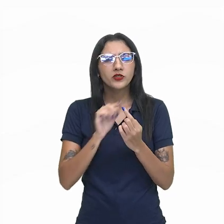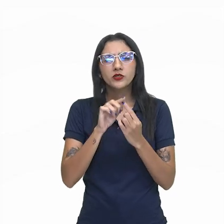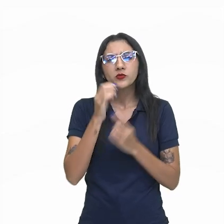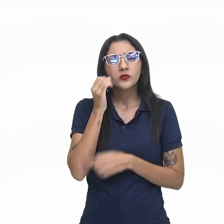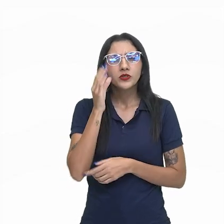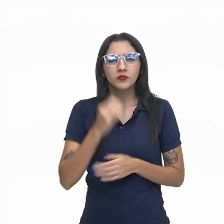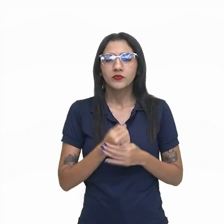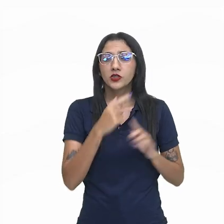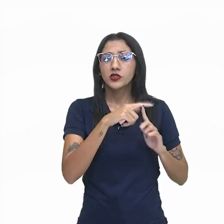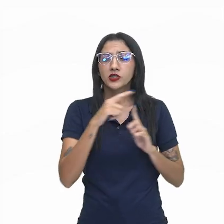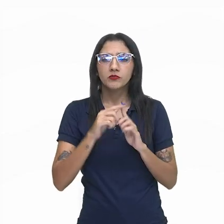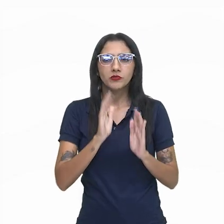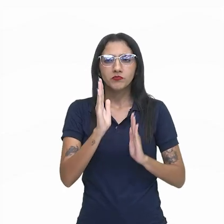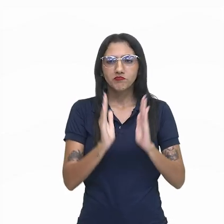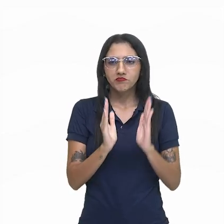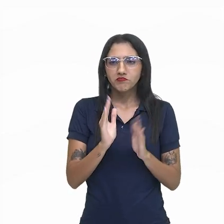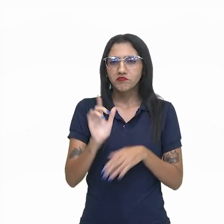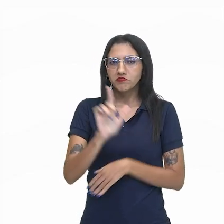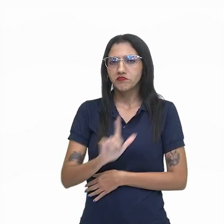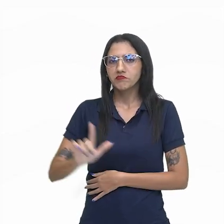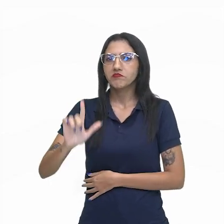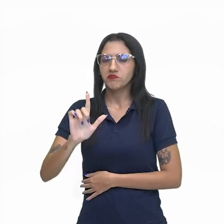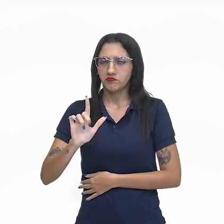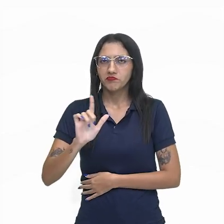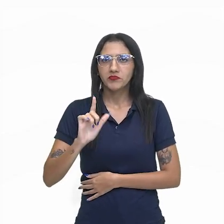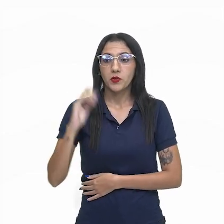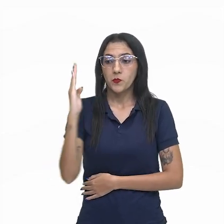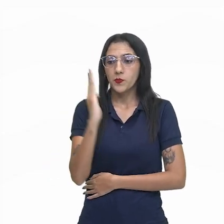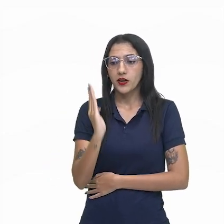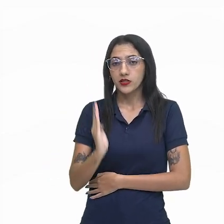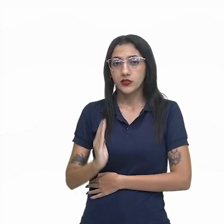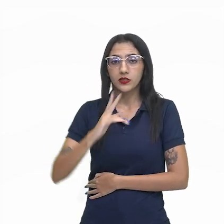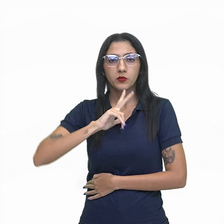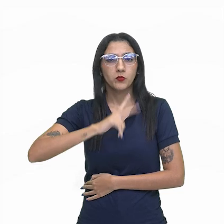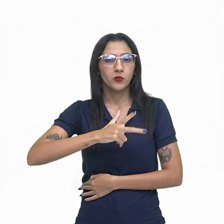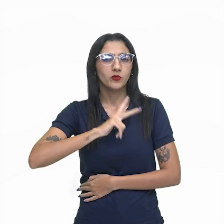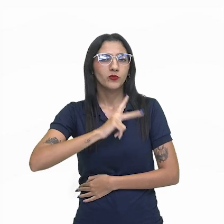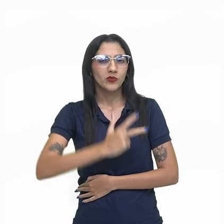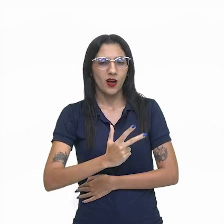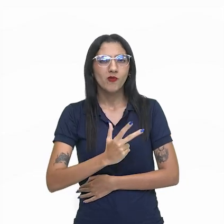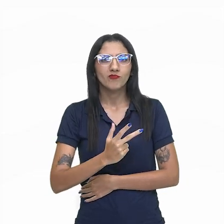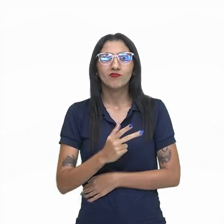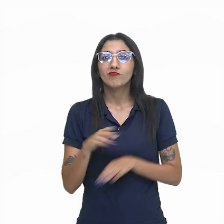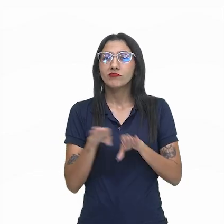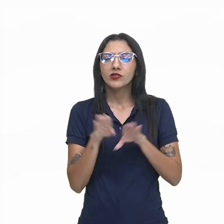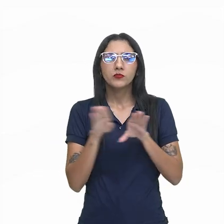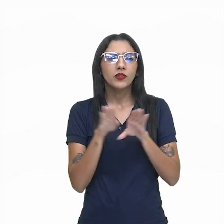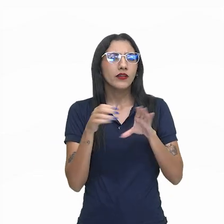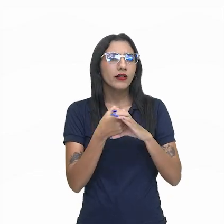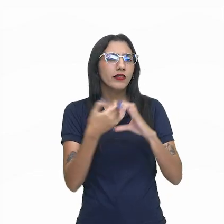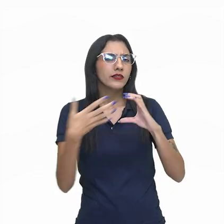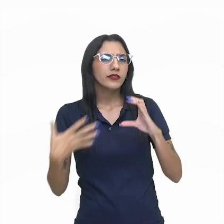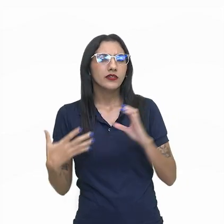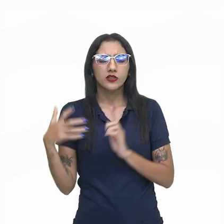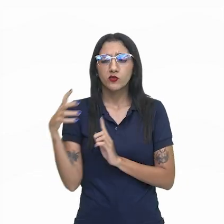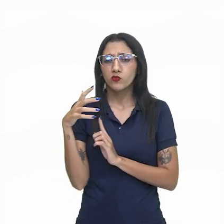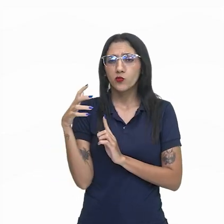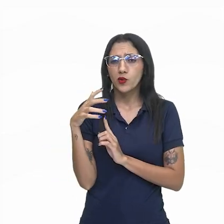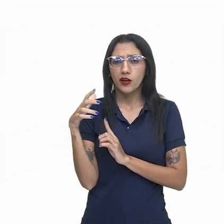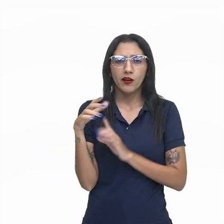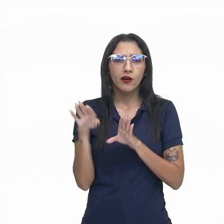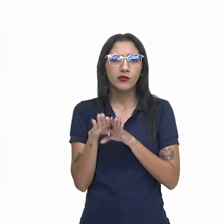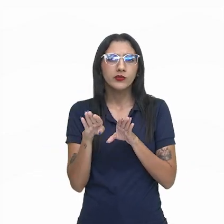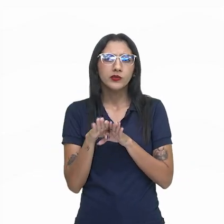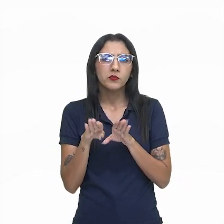Estilos de época nas literaturas brasileira e portuguesa, suas características, influências